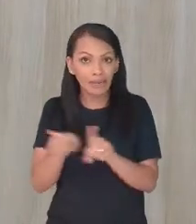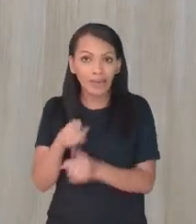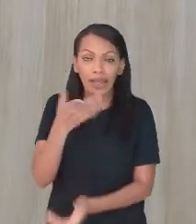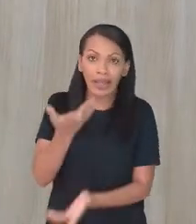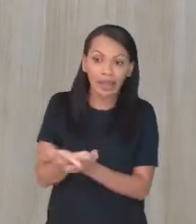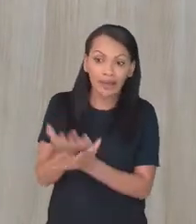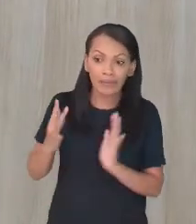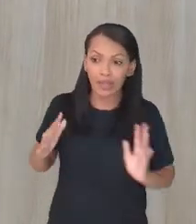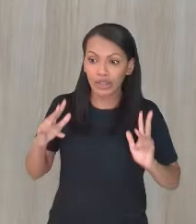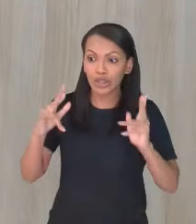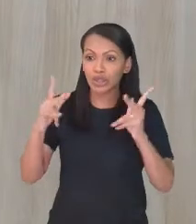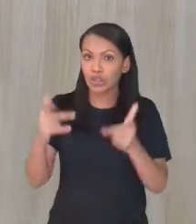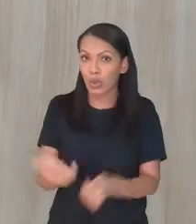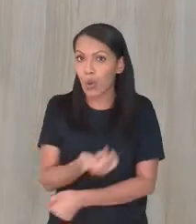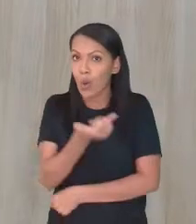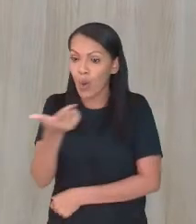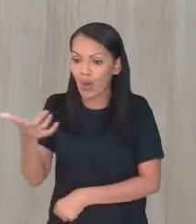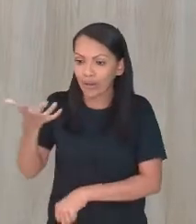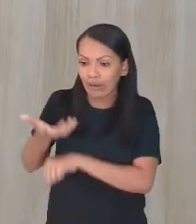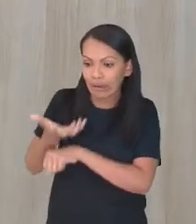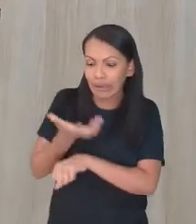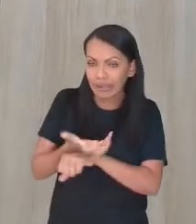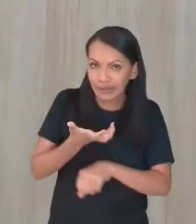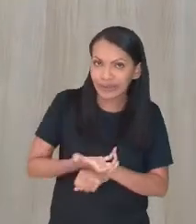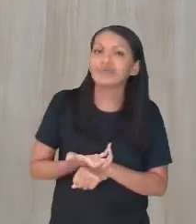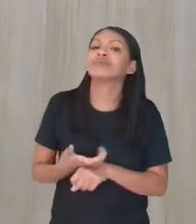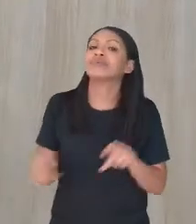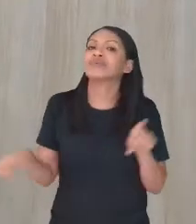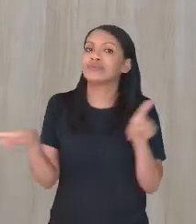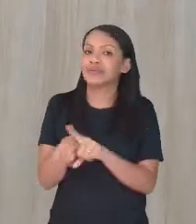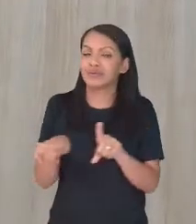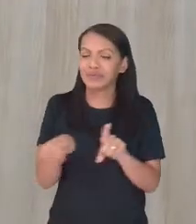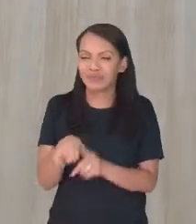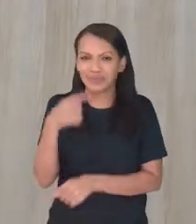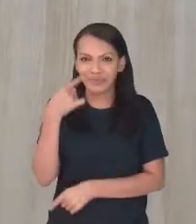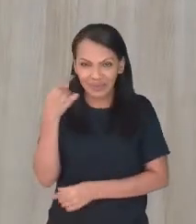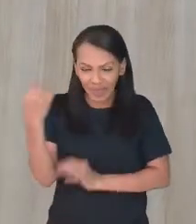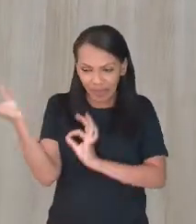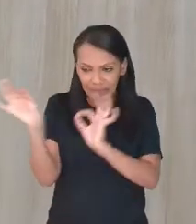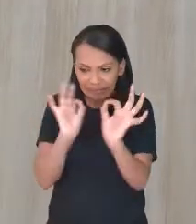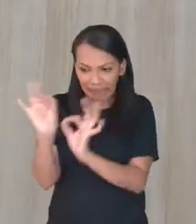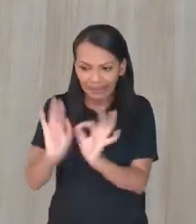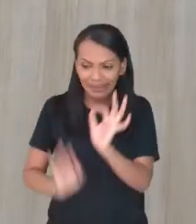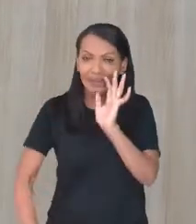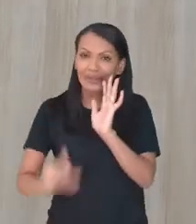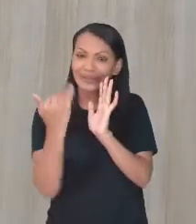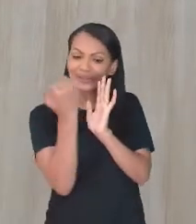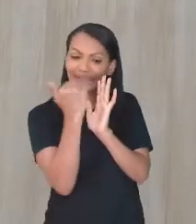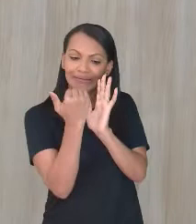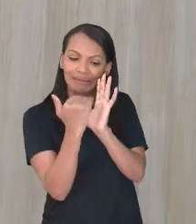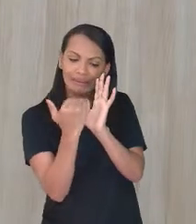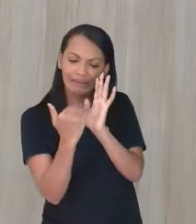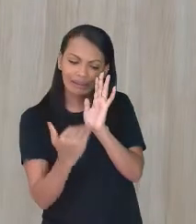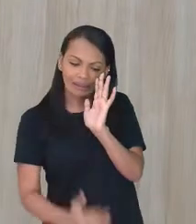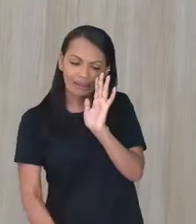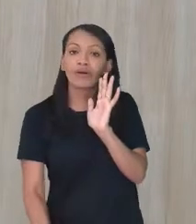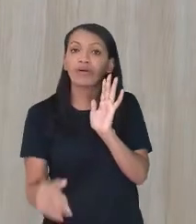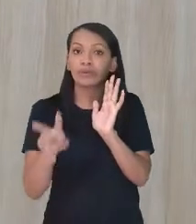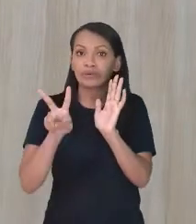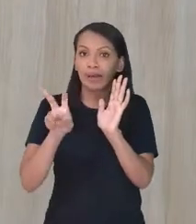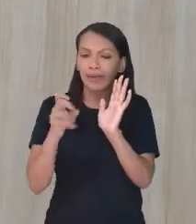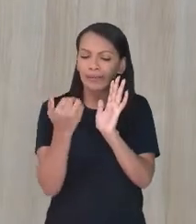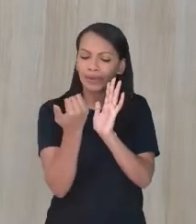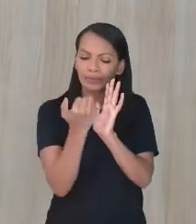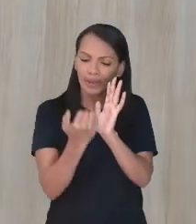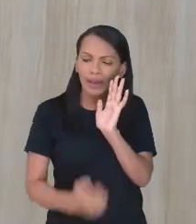de todas as outras disciplinas, tá bom? Tá lá bem organizado por playlist, então você vai clicar